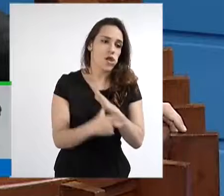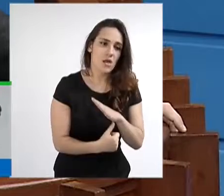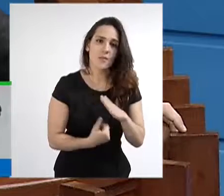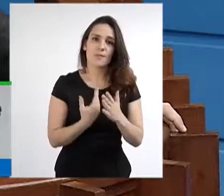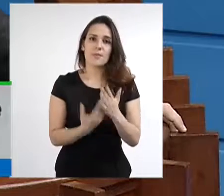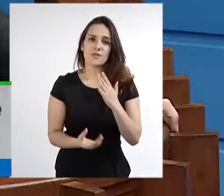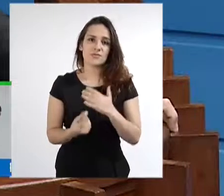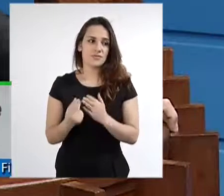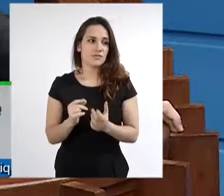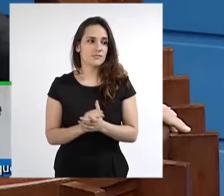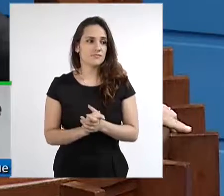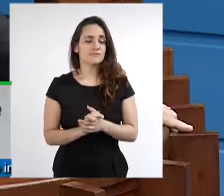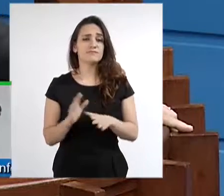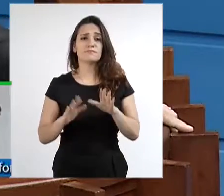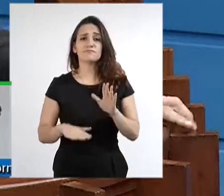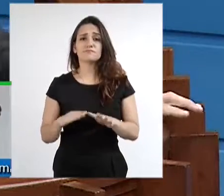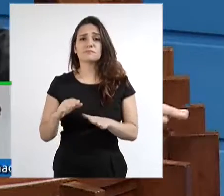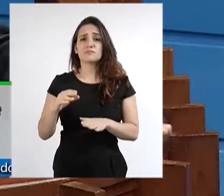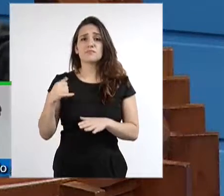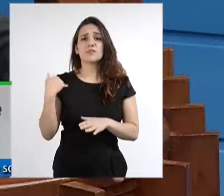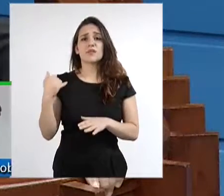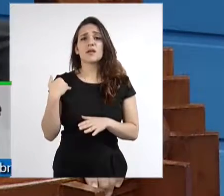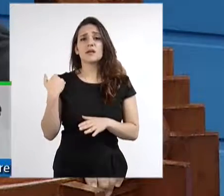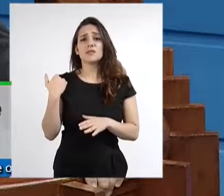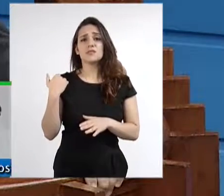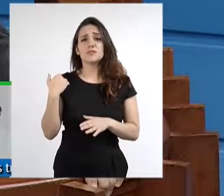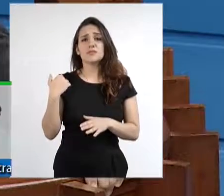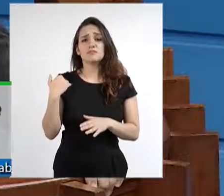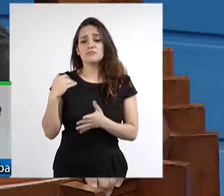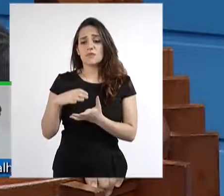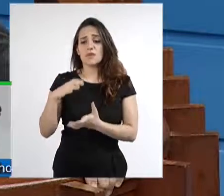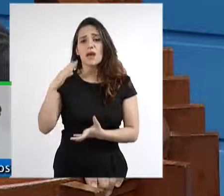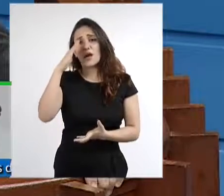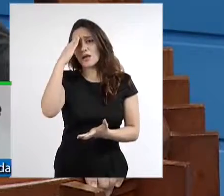sua consciência a confiança.